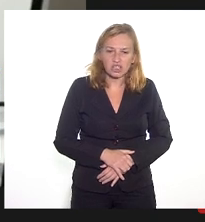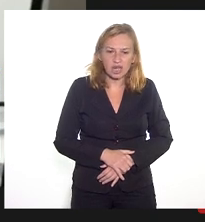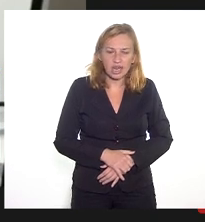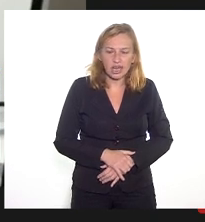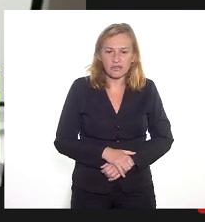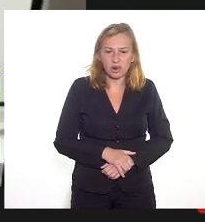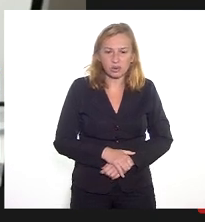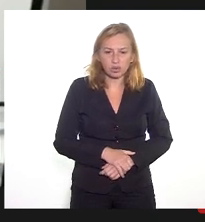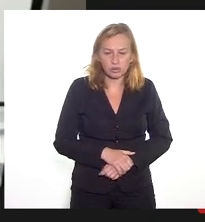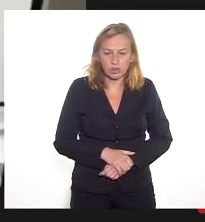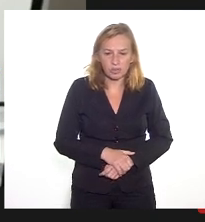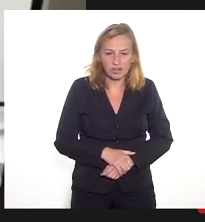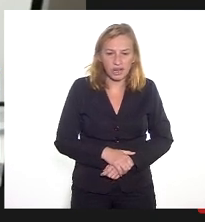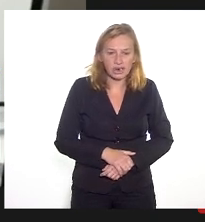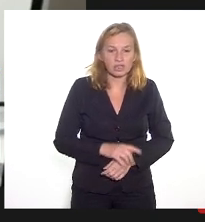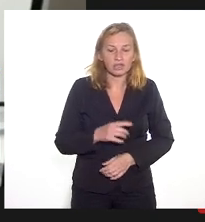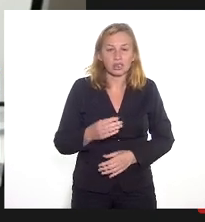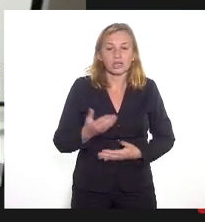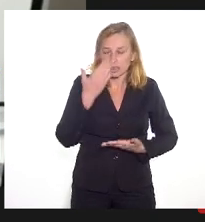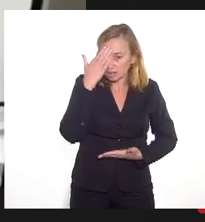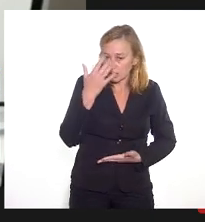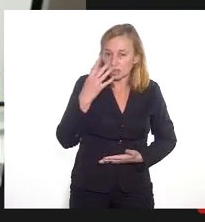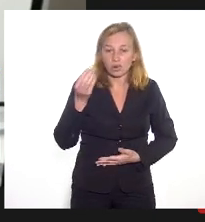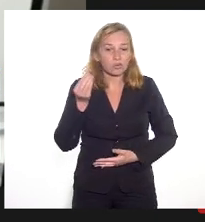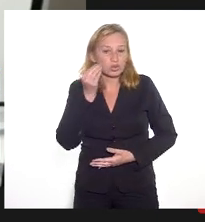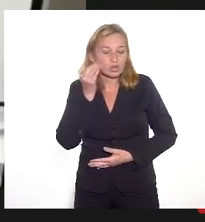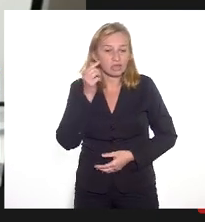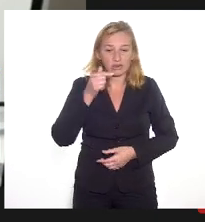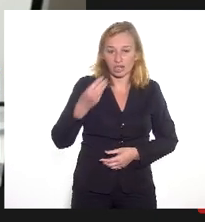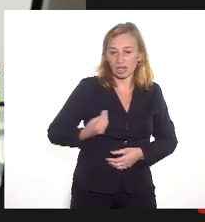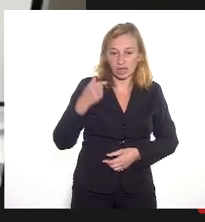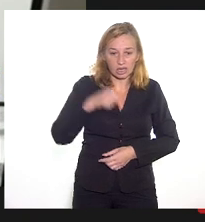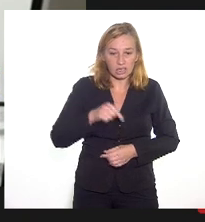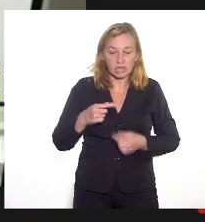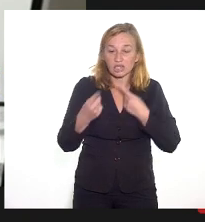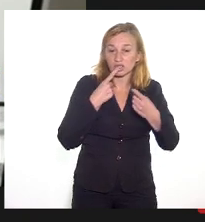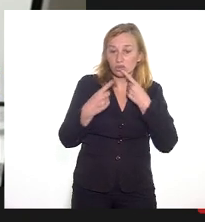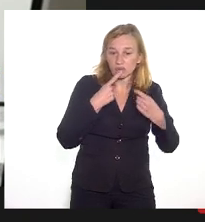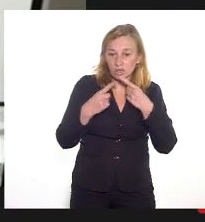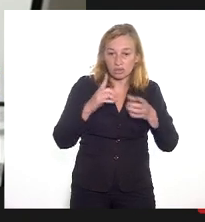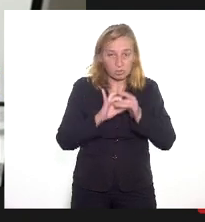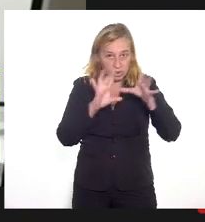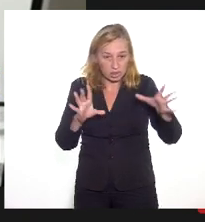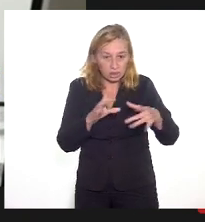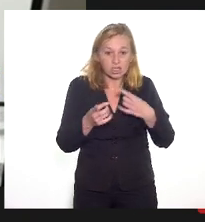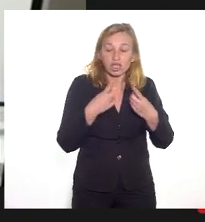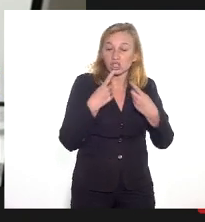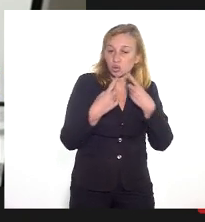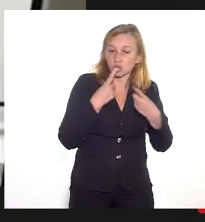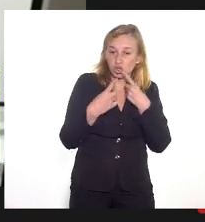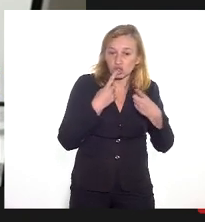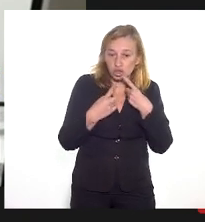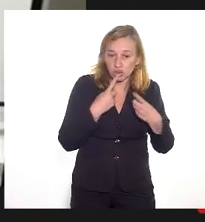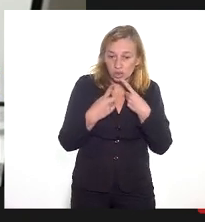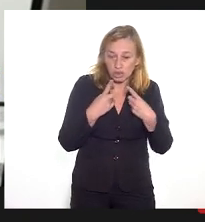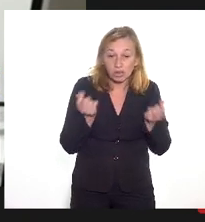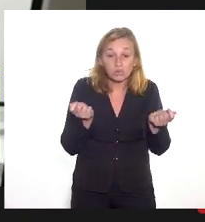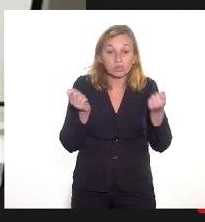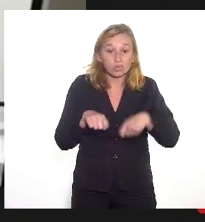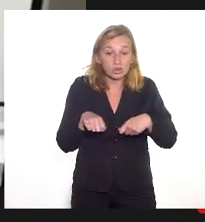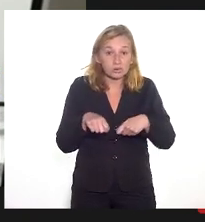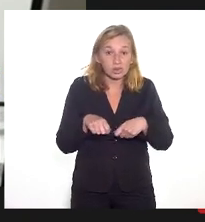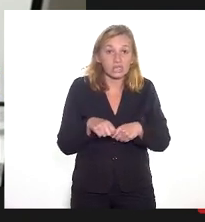Agradeço muito a oportunidade de estar aqui debatendo democratização da comunicação, debatendo as